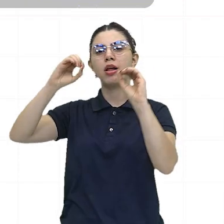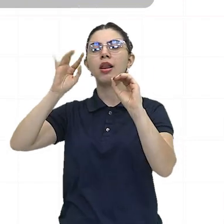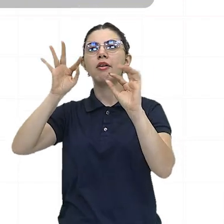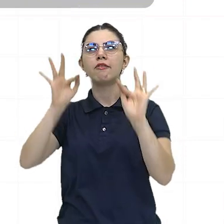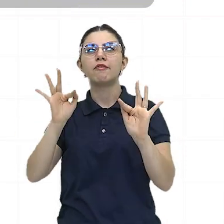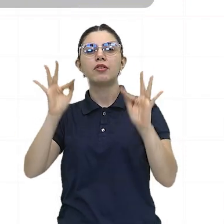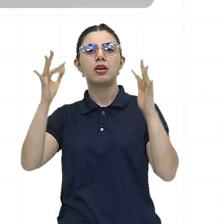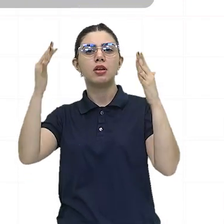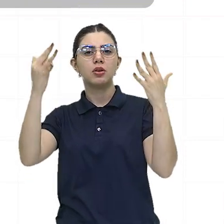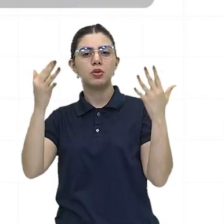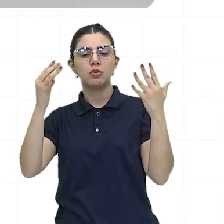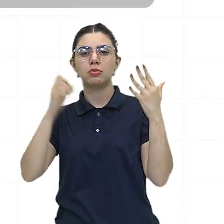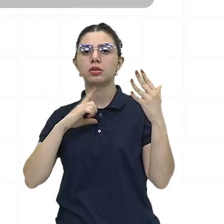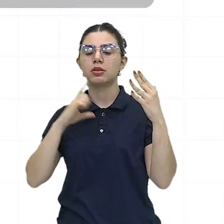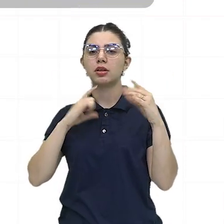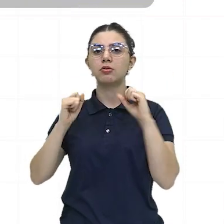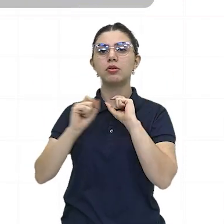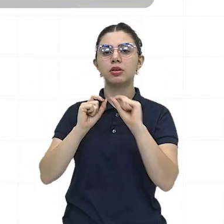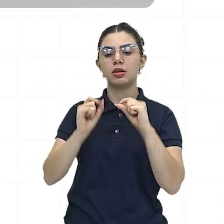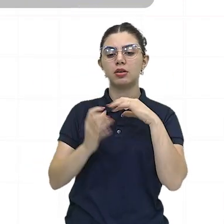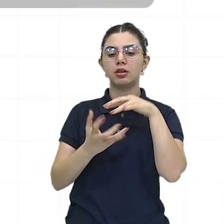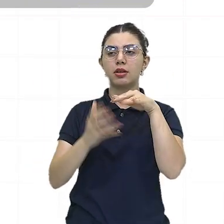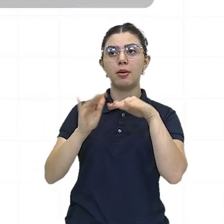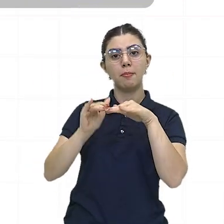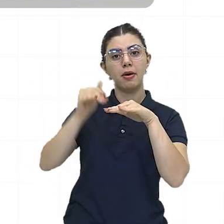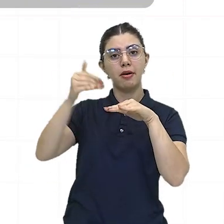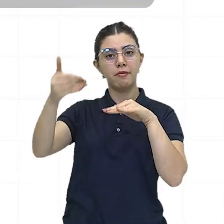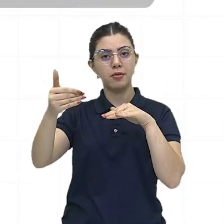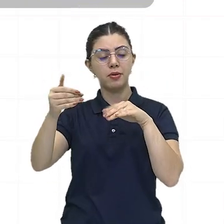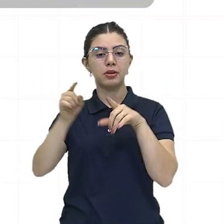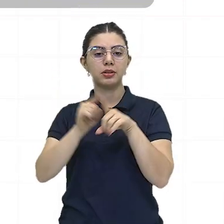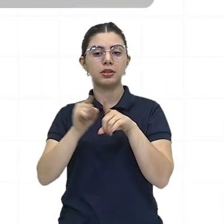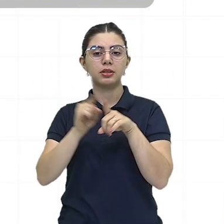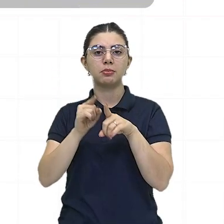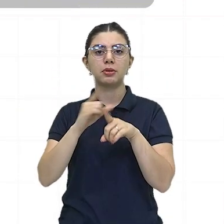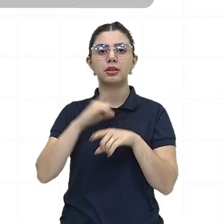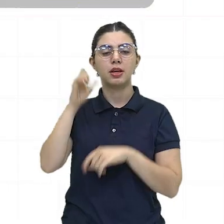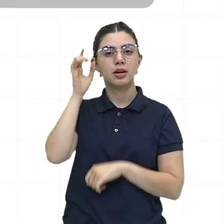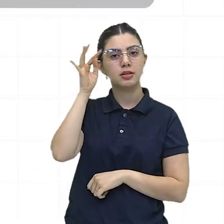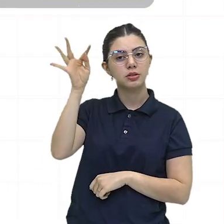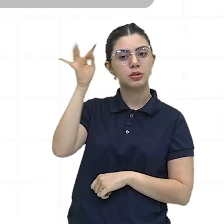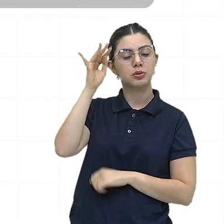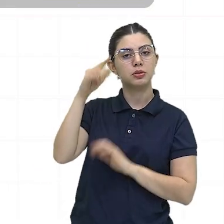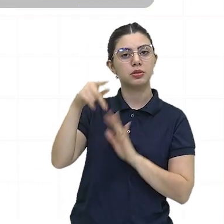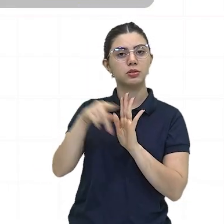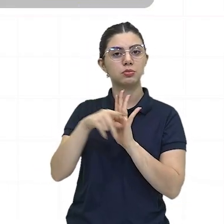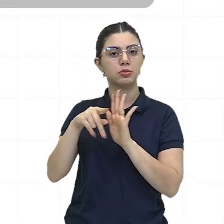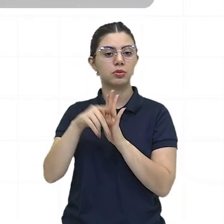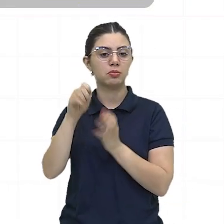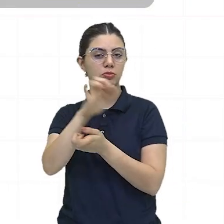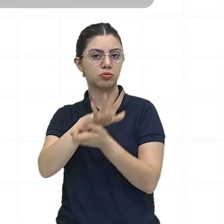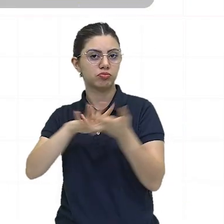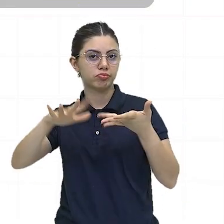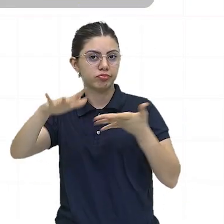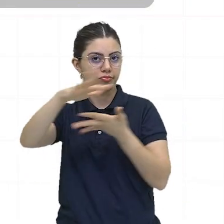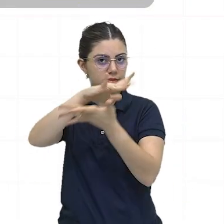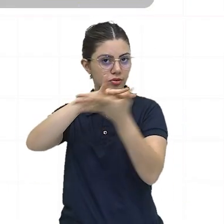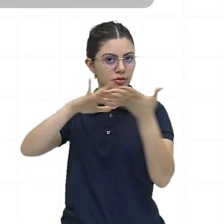que ocorrem fora da atmosfera da Terra e das leis que regem o universo como um